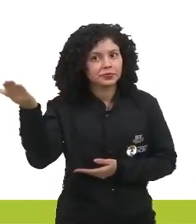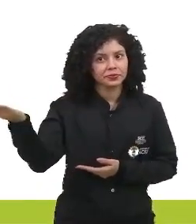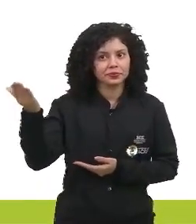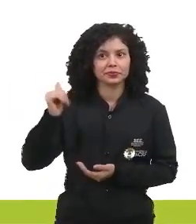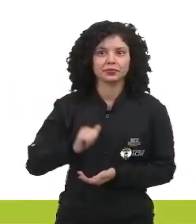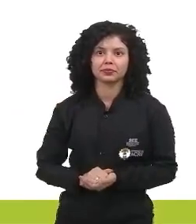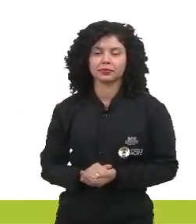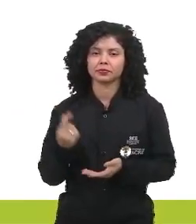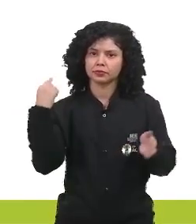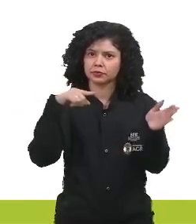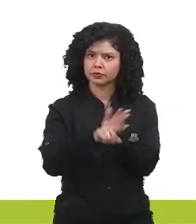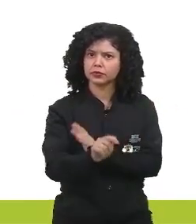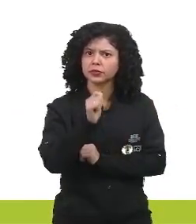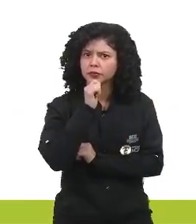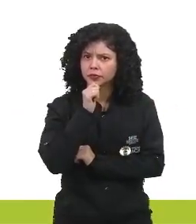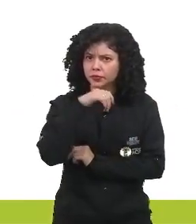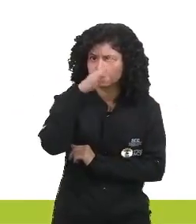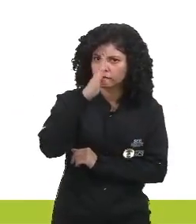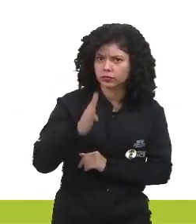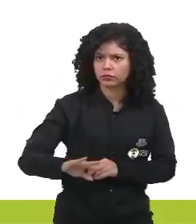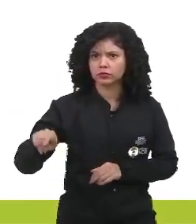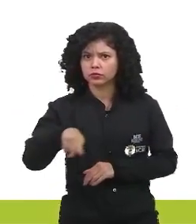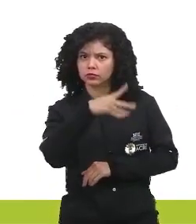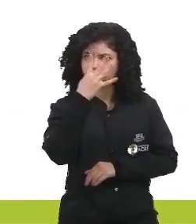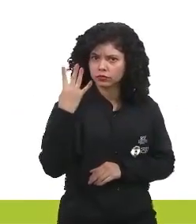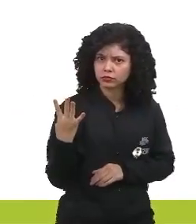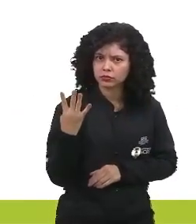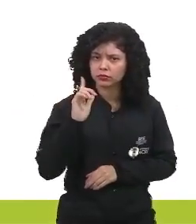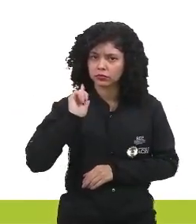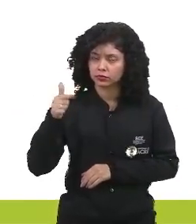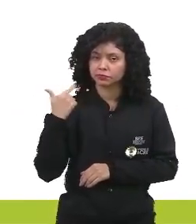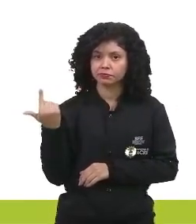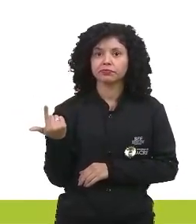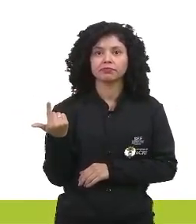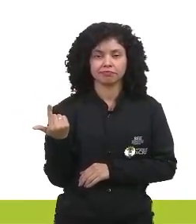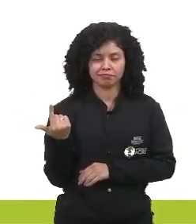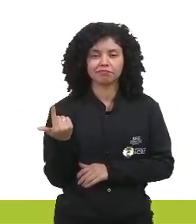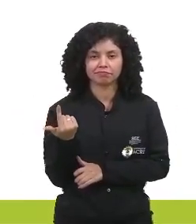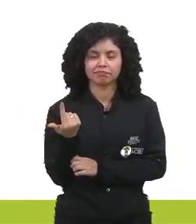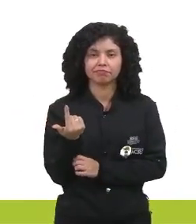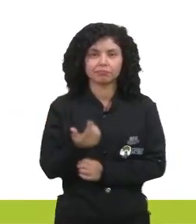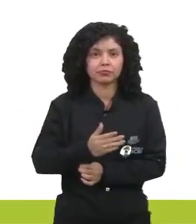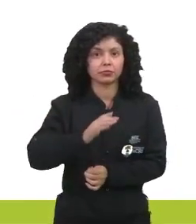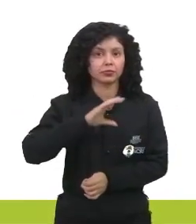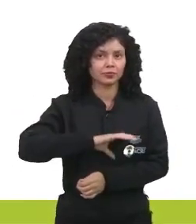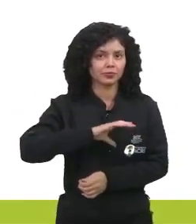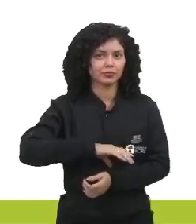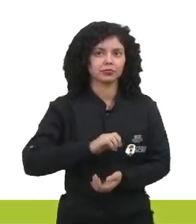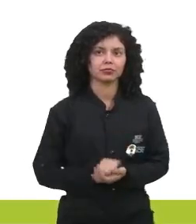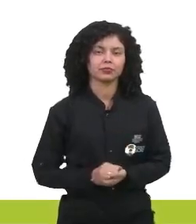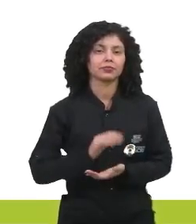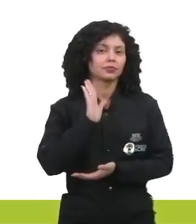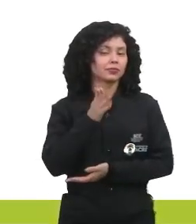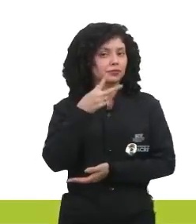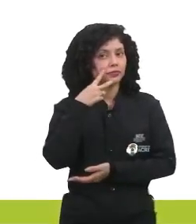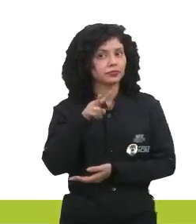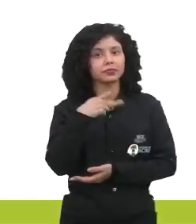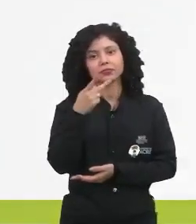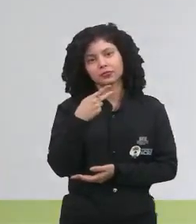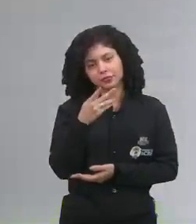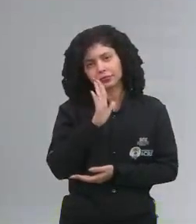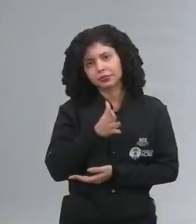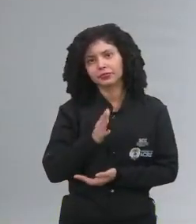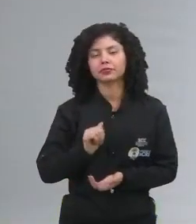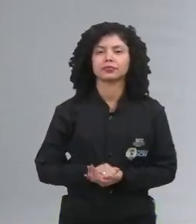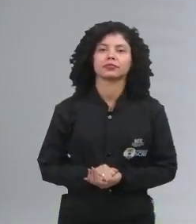Aí eu pergunto, além do Brasil, quantos outros países falam a língua portuguesa? E eu já havia respondido essa